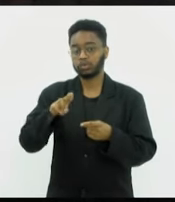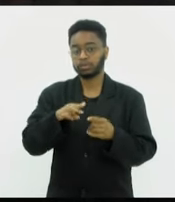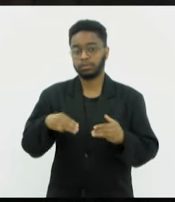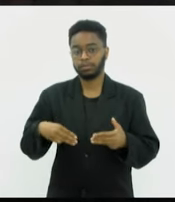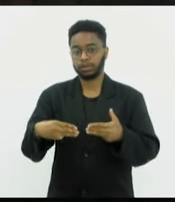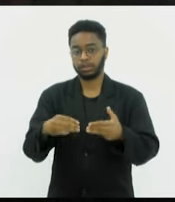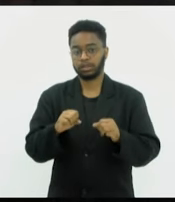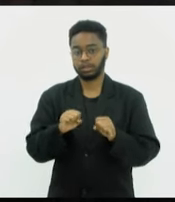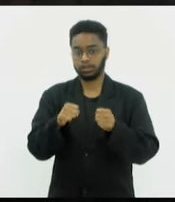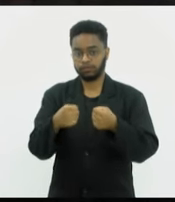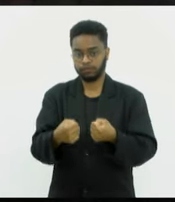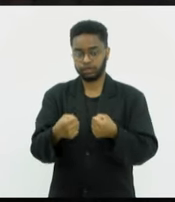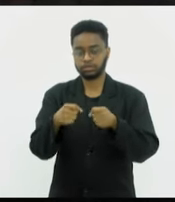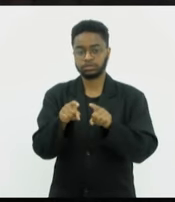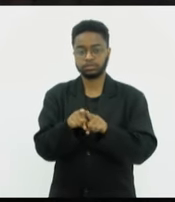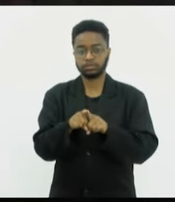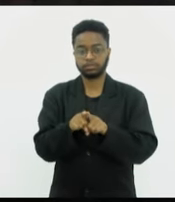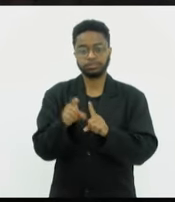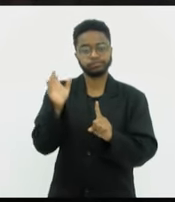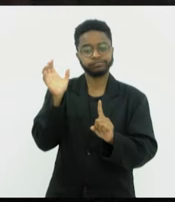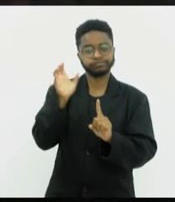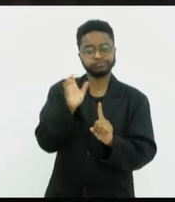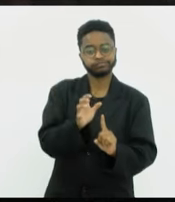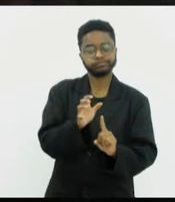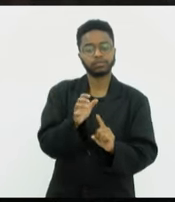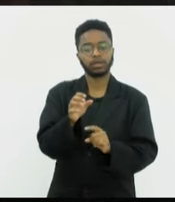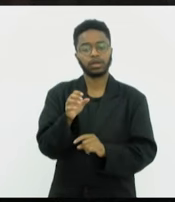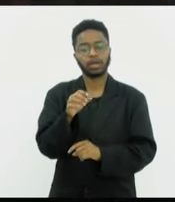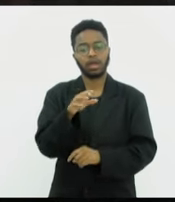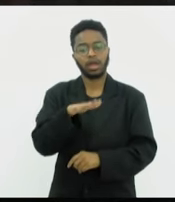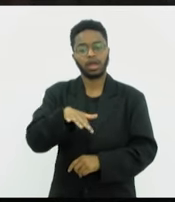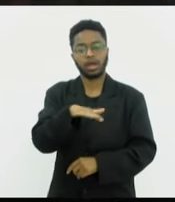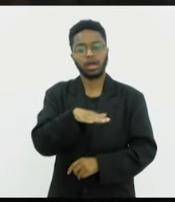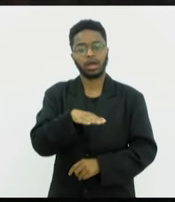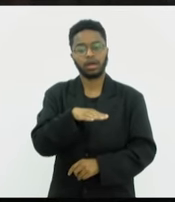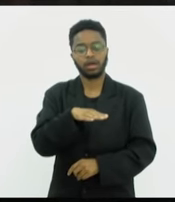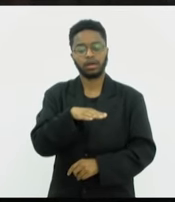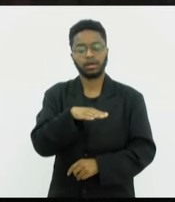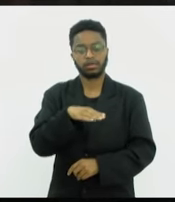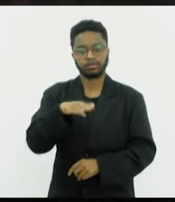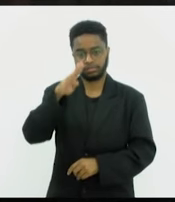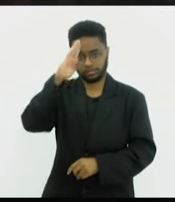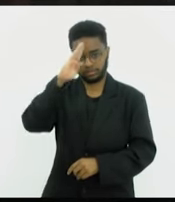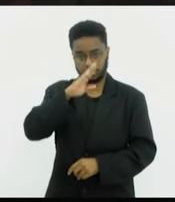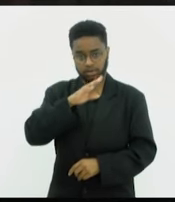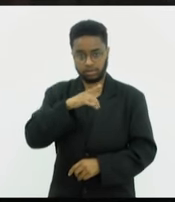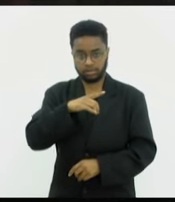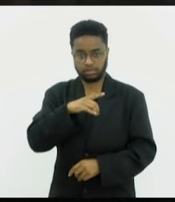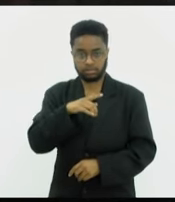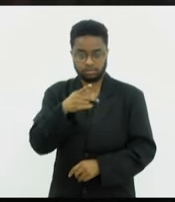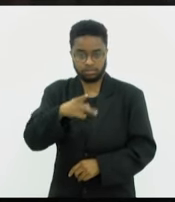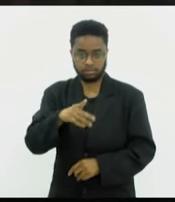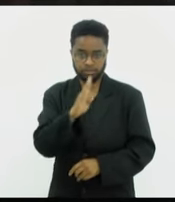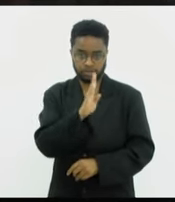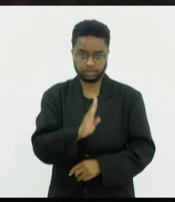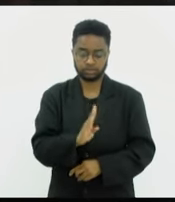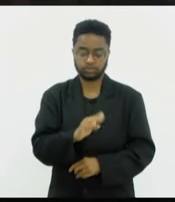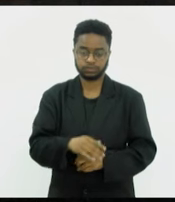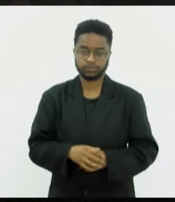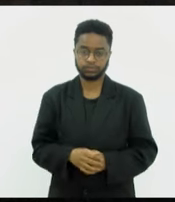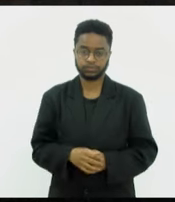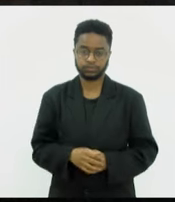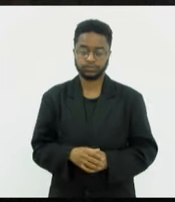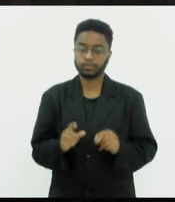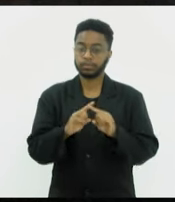Defesa, né, pressionando as forças armadas do nosso país, agora